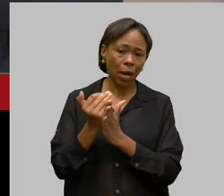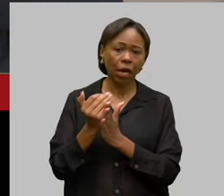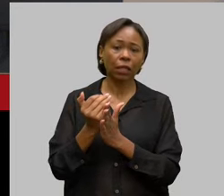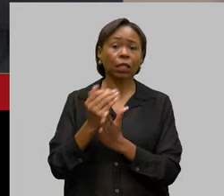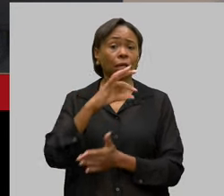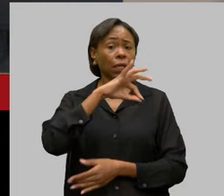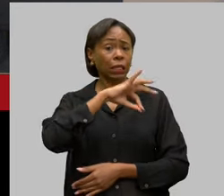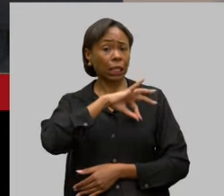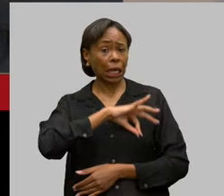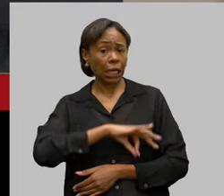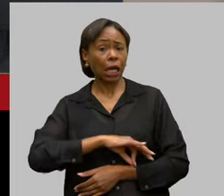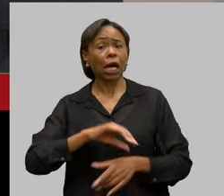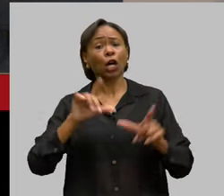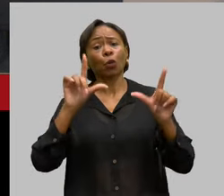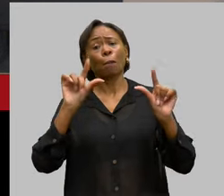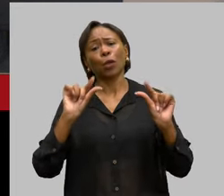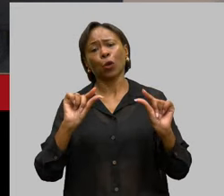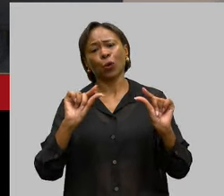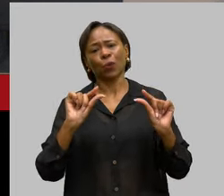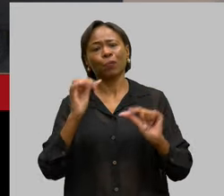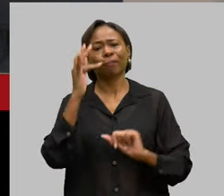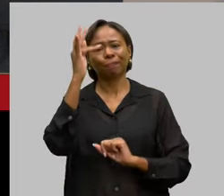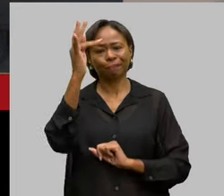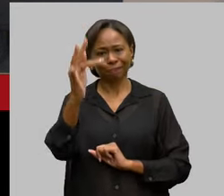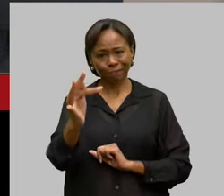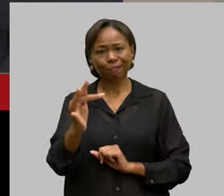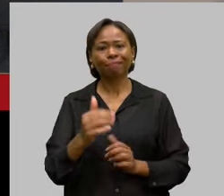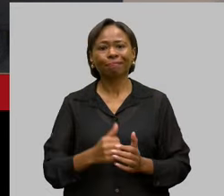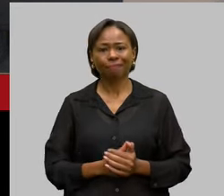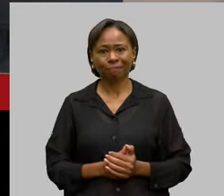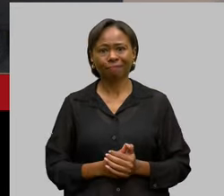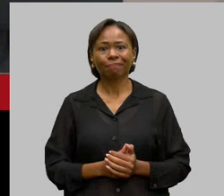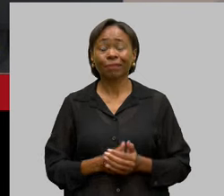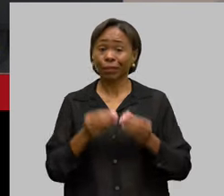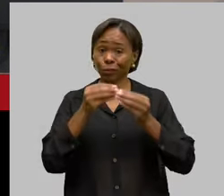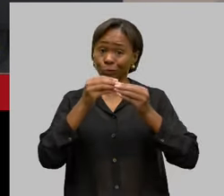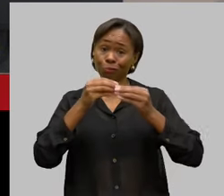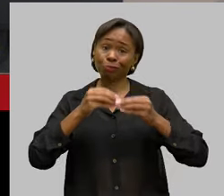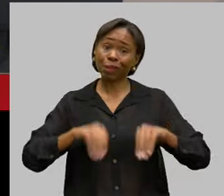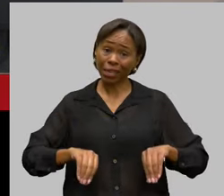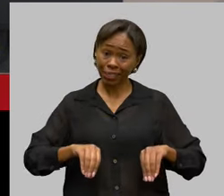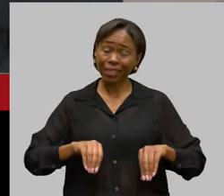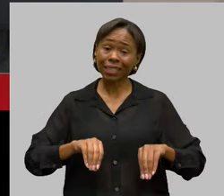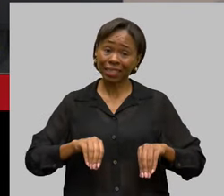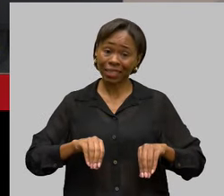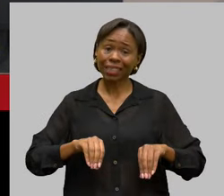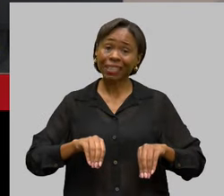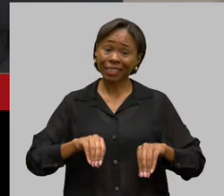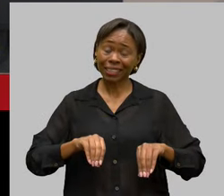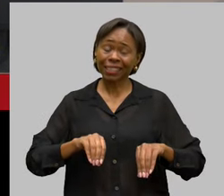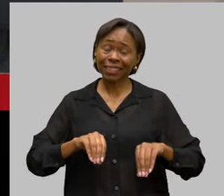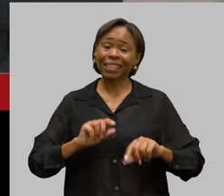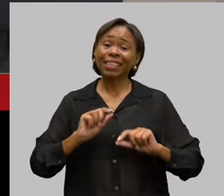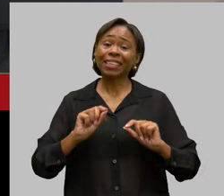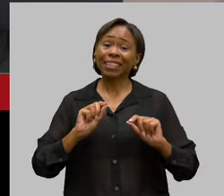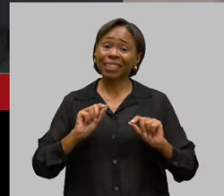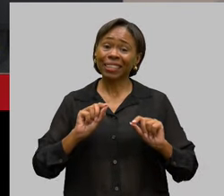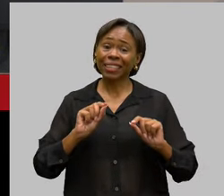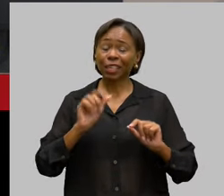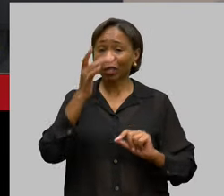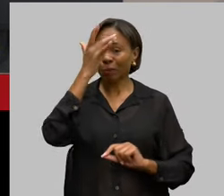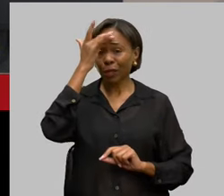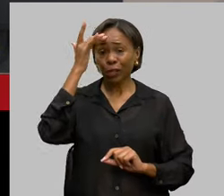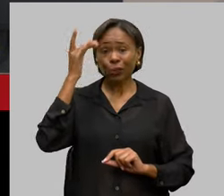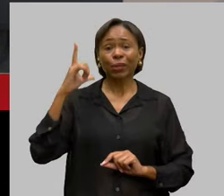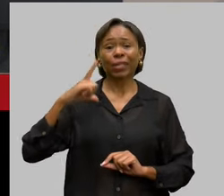futuro dessas pessoas vai impactar na outra ponta que é Quem tem direito à integralidade e